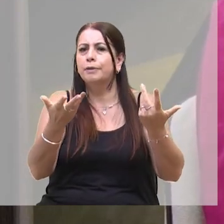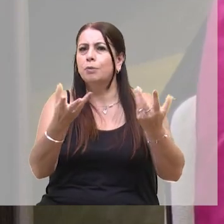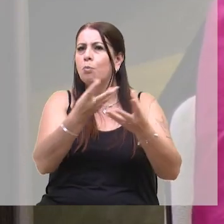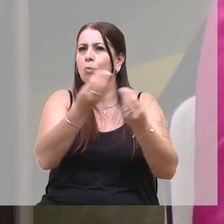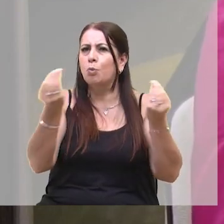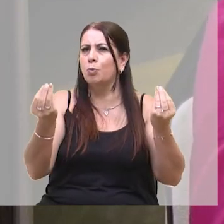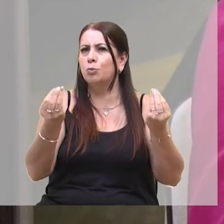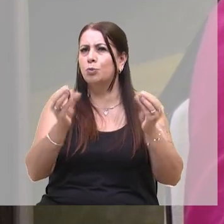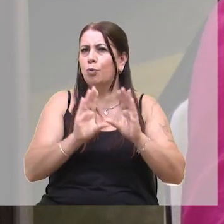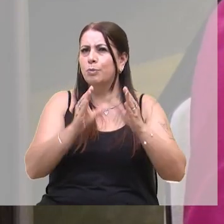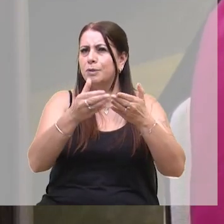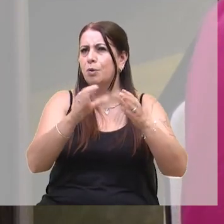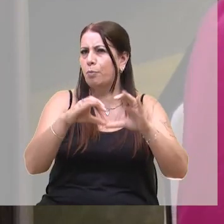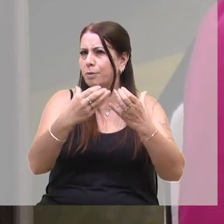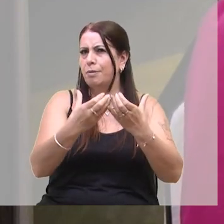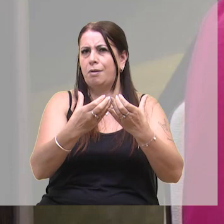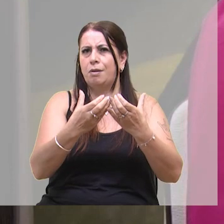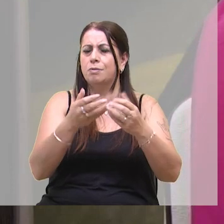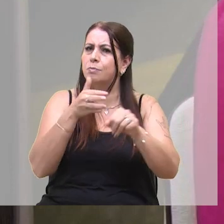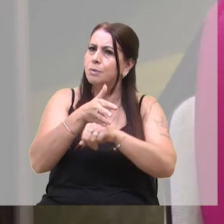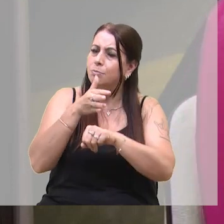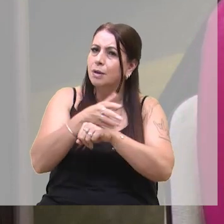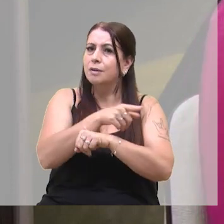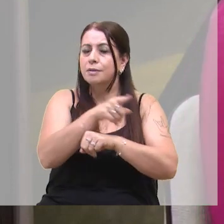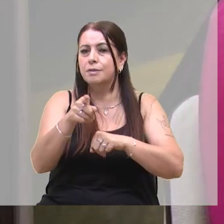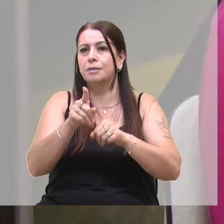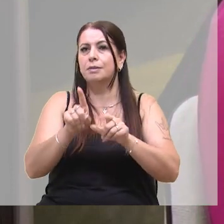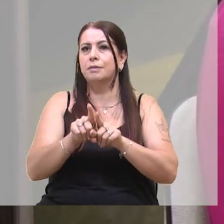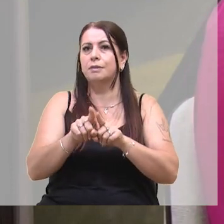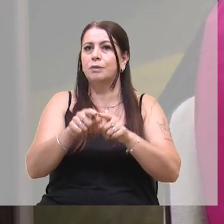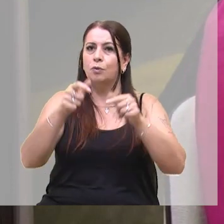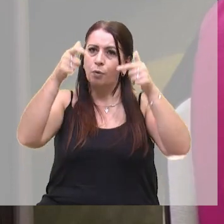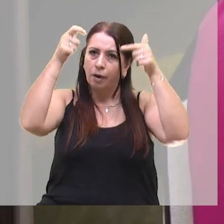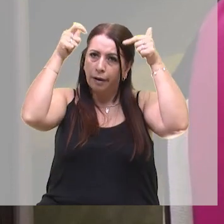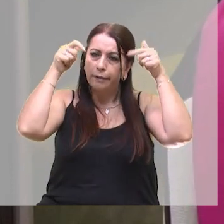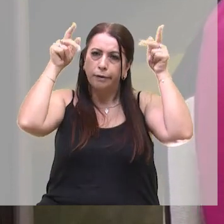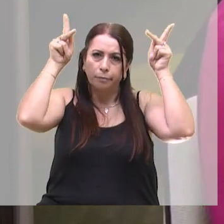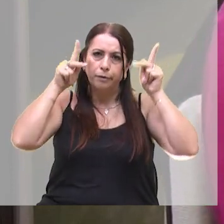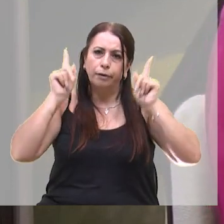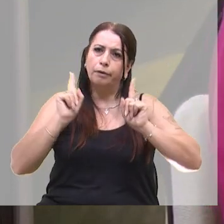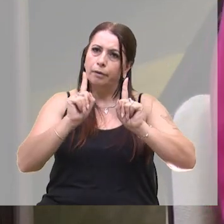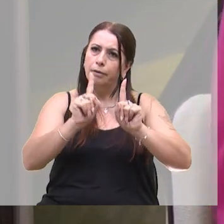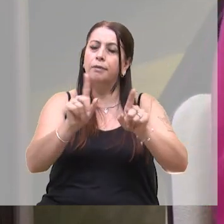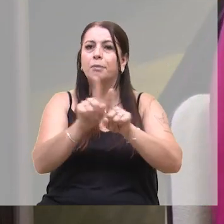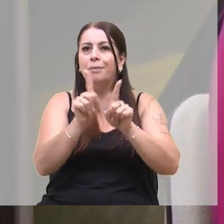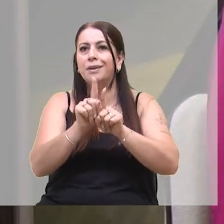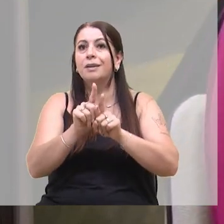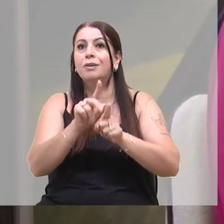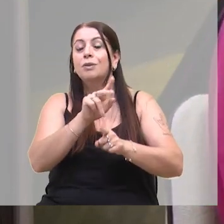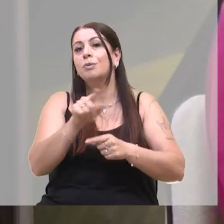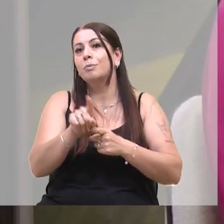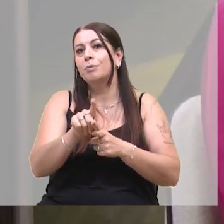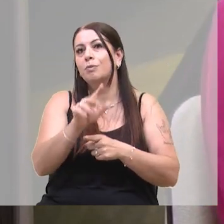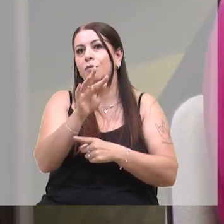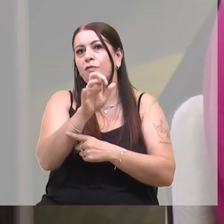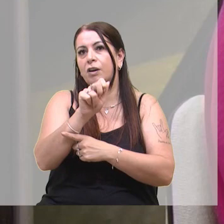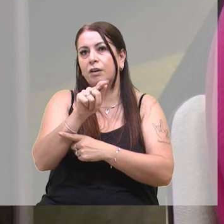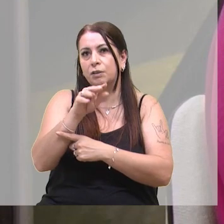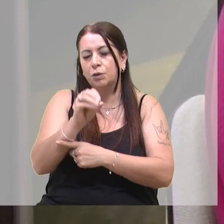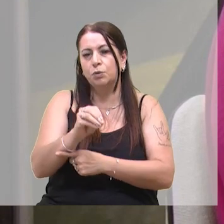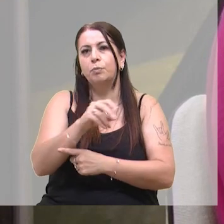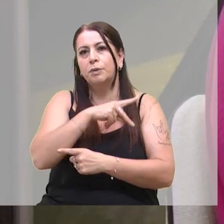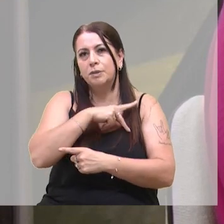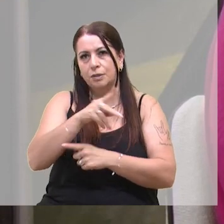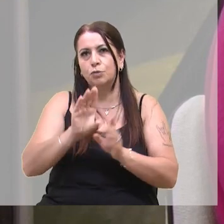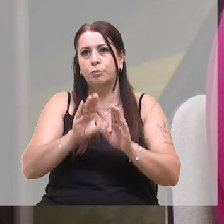próxima com toda a comissão comunitária, com os integrantes da comissão comunitária, com Rainha e Princesas, com o nosso presidente da comissão, o